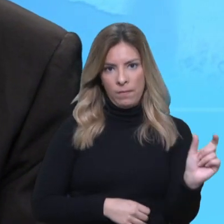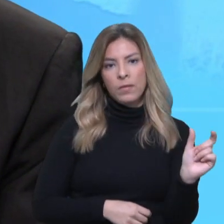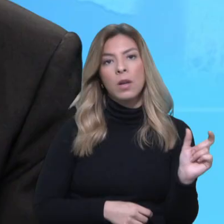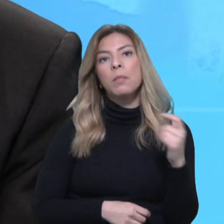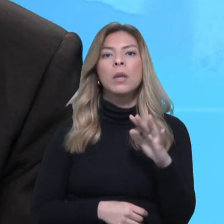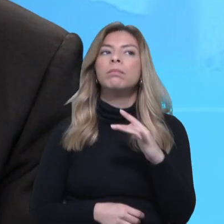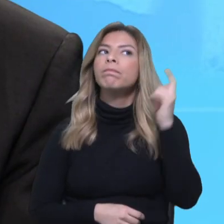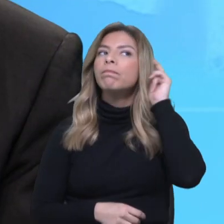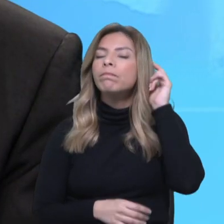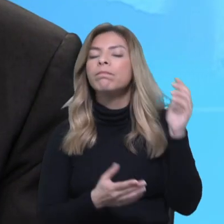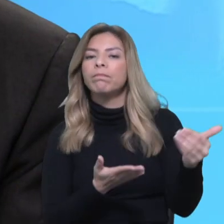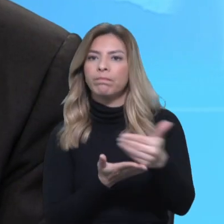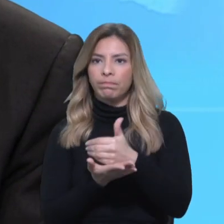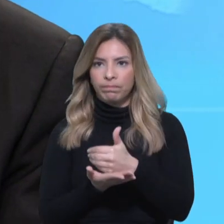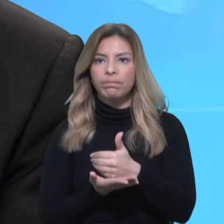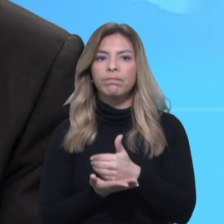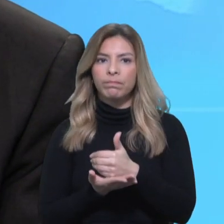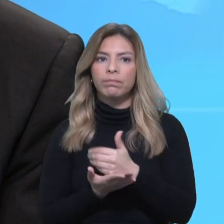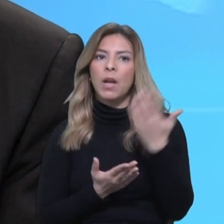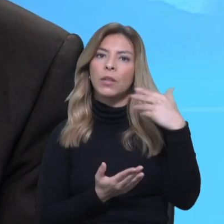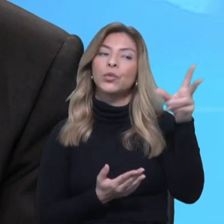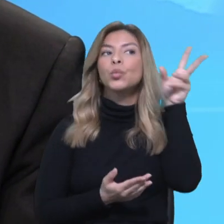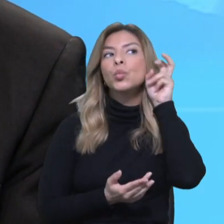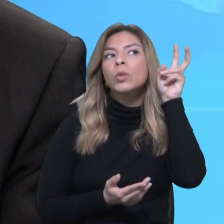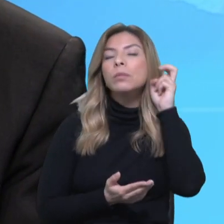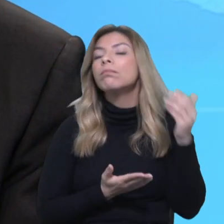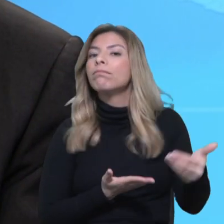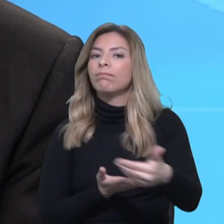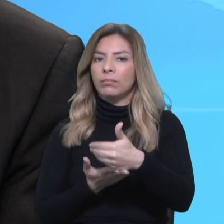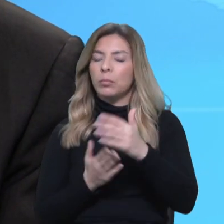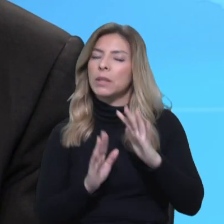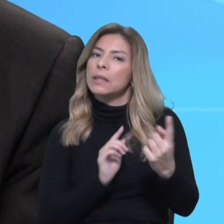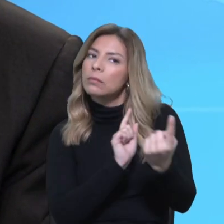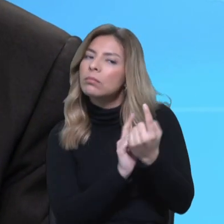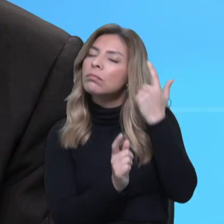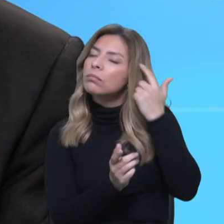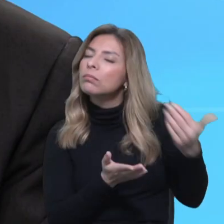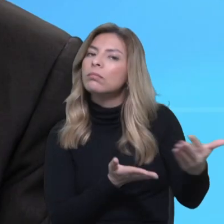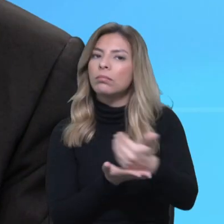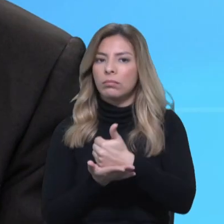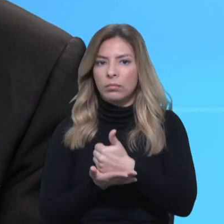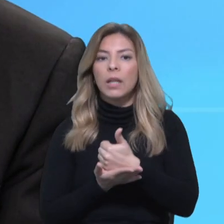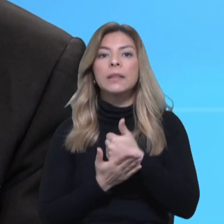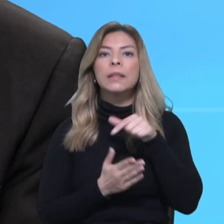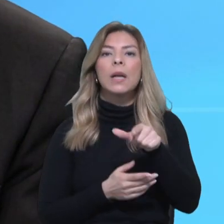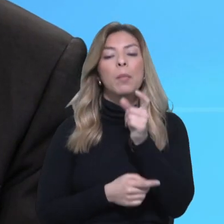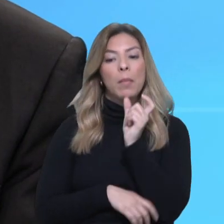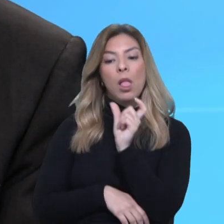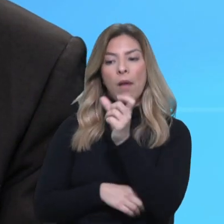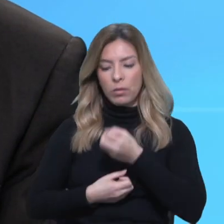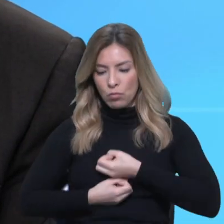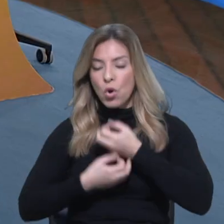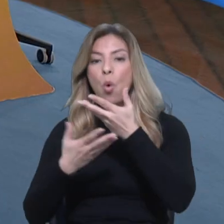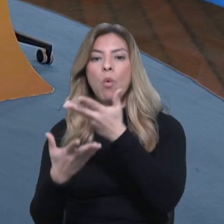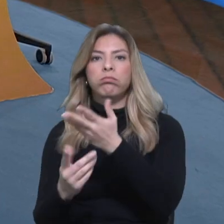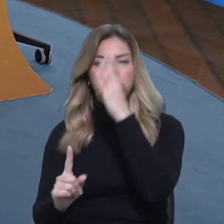escuta. Nós já muitas vezes falamos na escuta. A necessidade da escuta para que a palavra possa